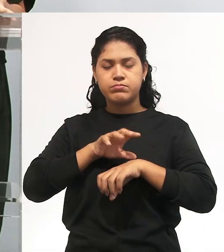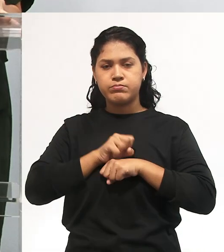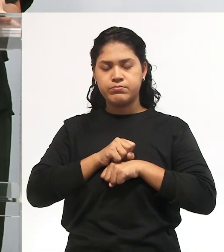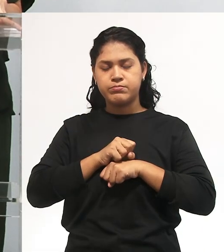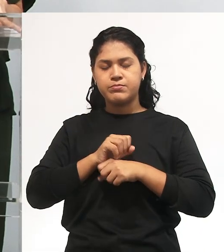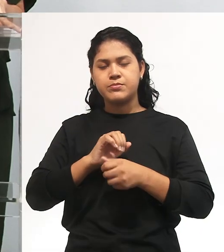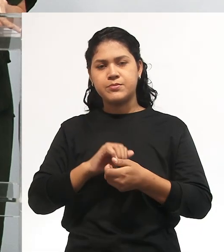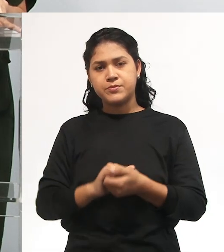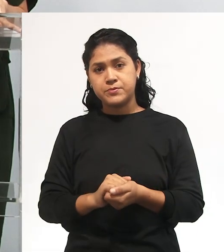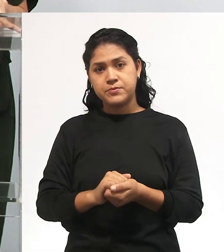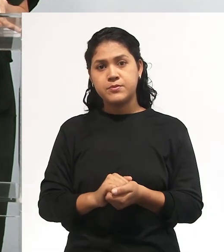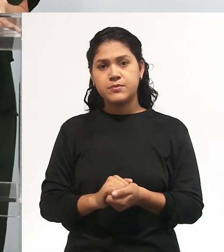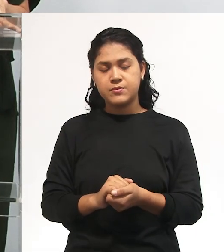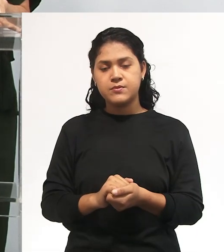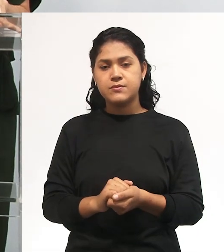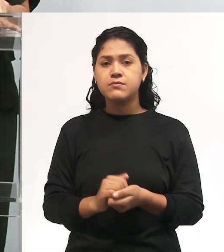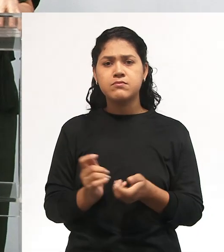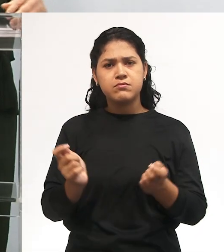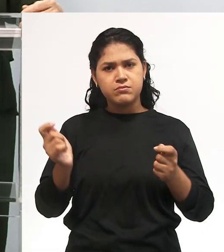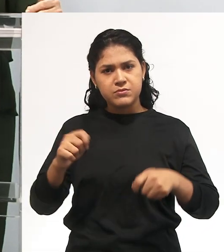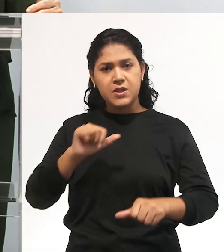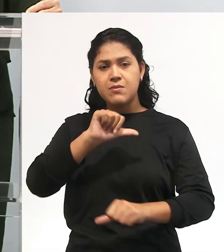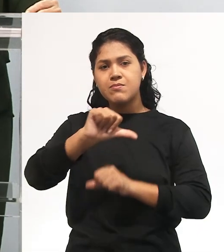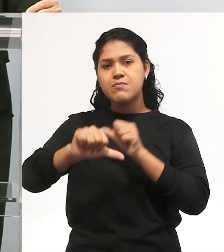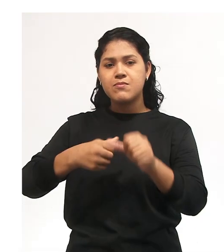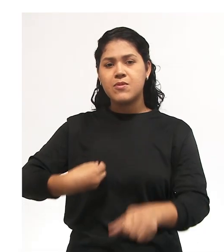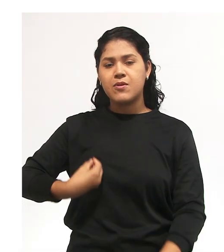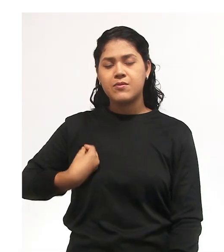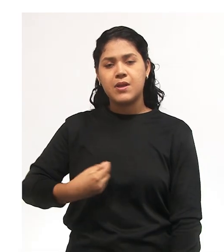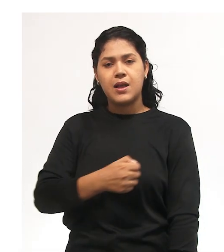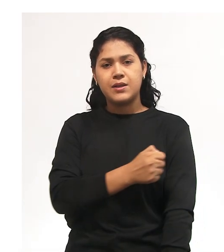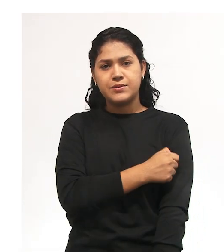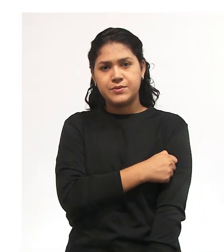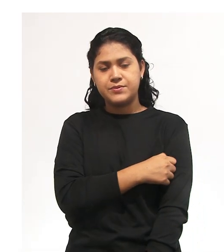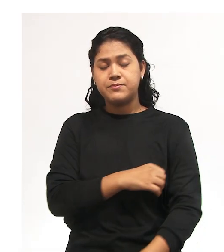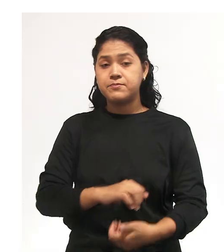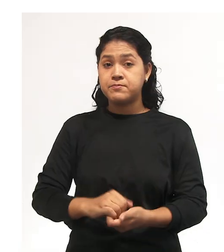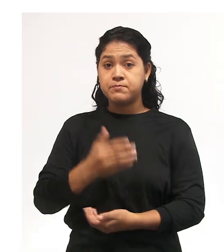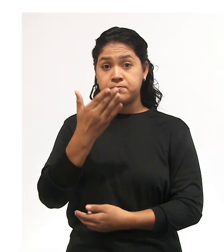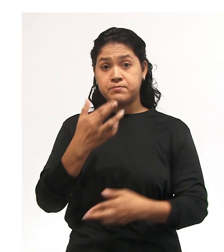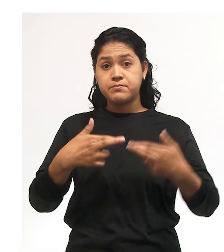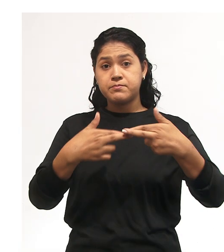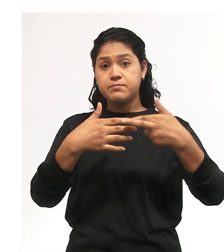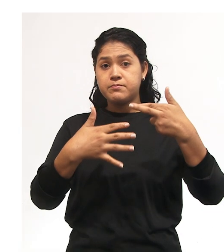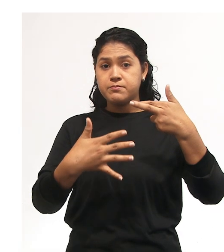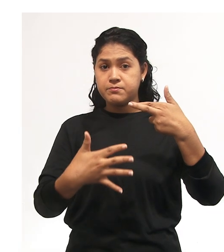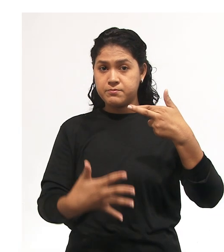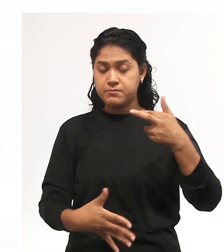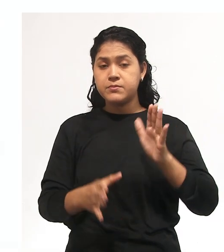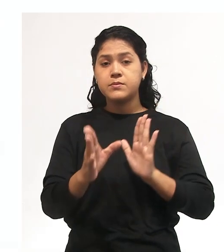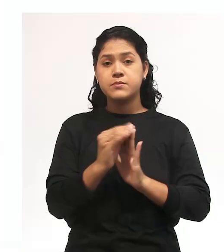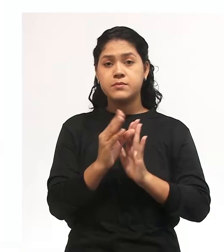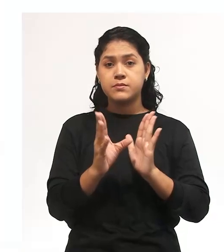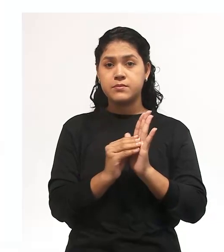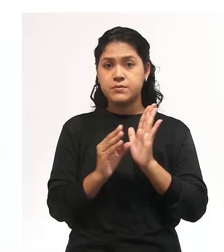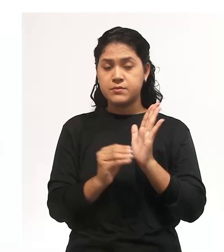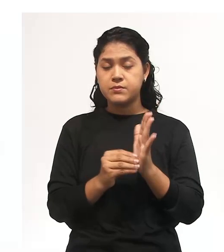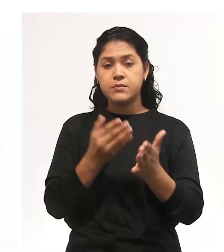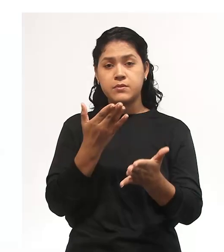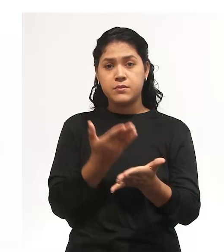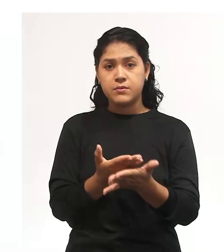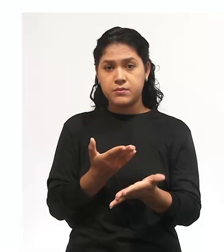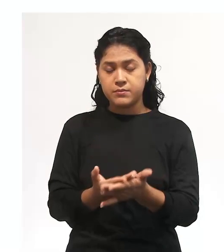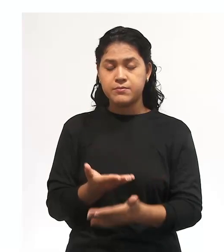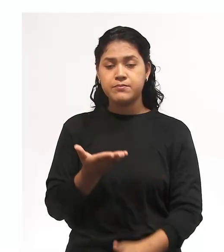gente possa fazer a diferença na vida dos nossos alunos. Aqui eu trago as referências desse conteúdo